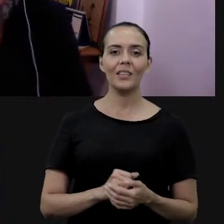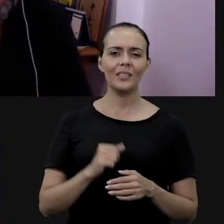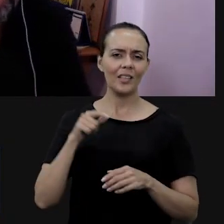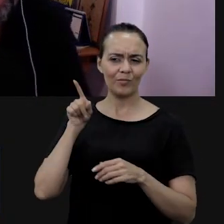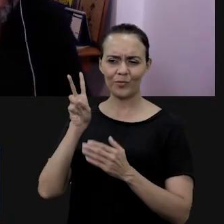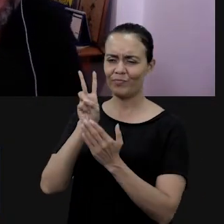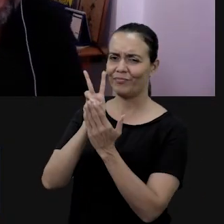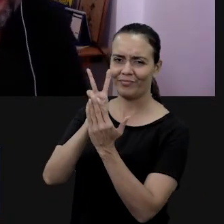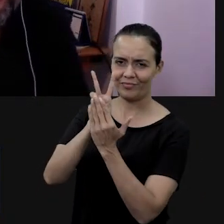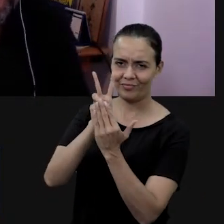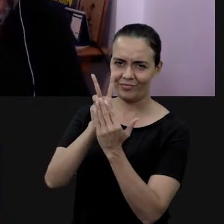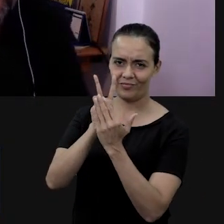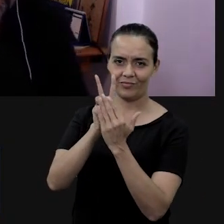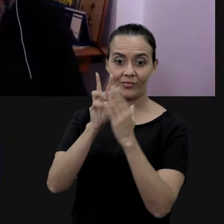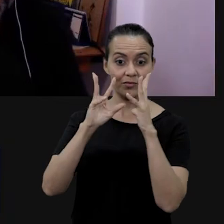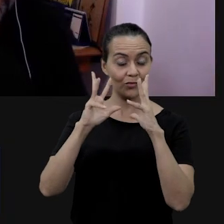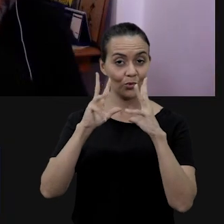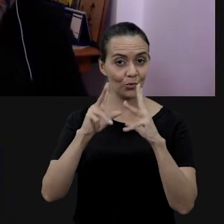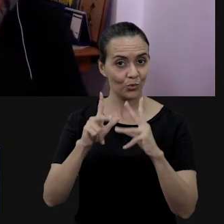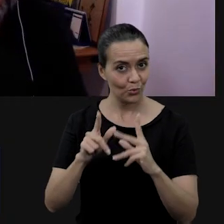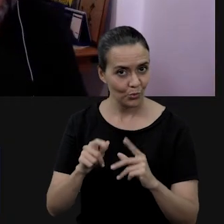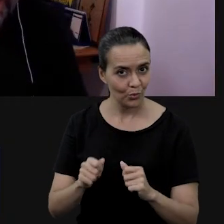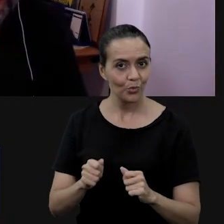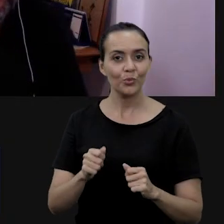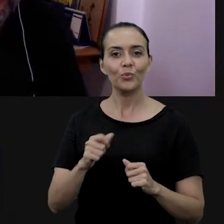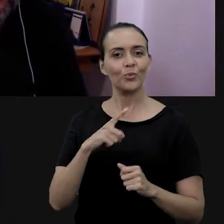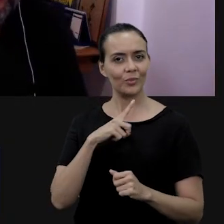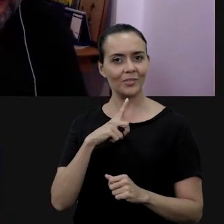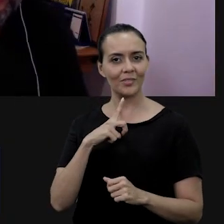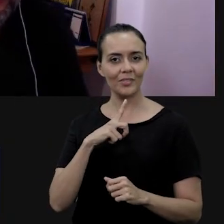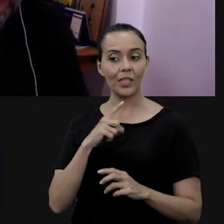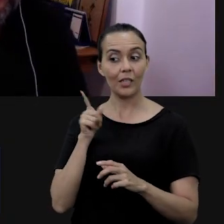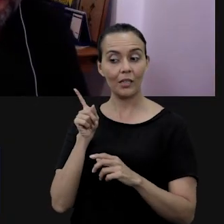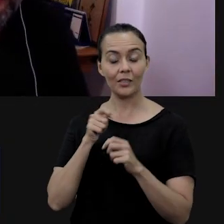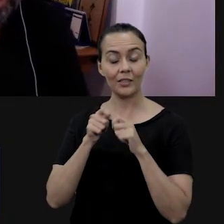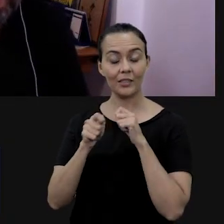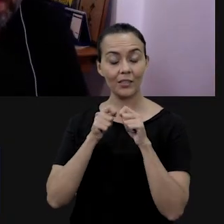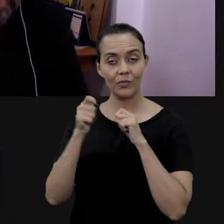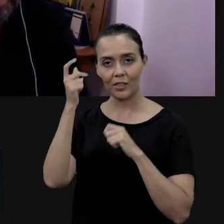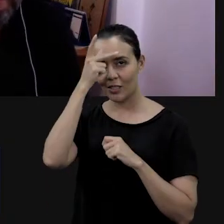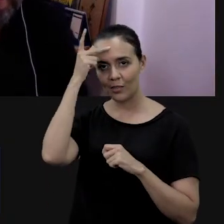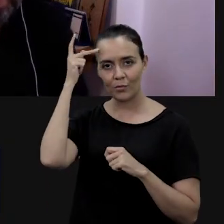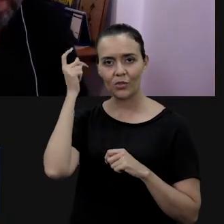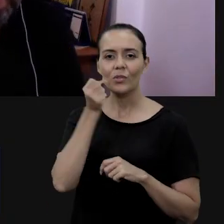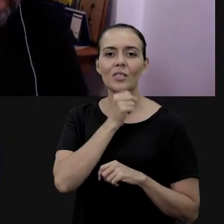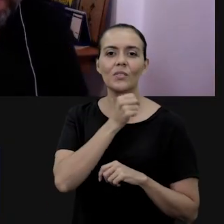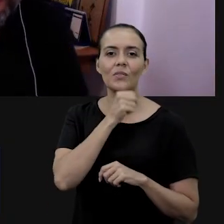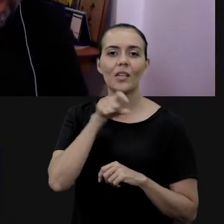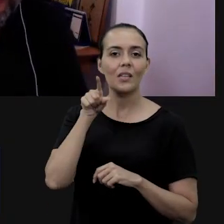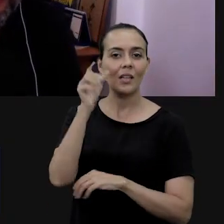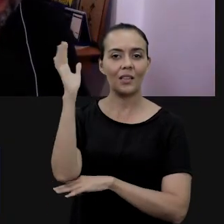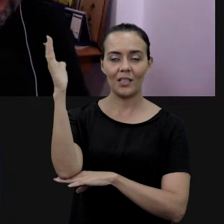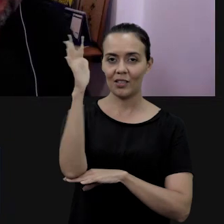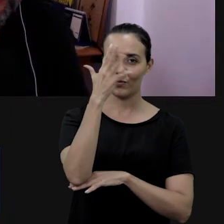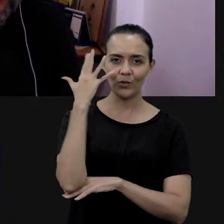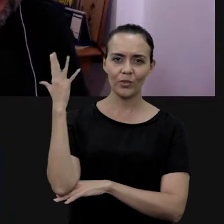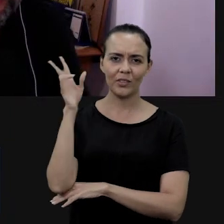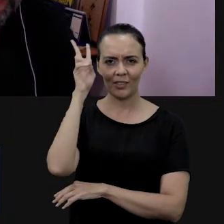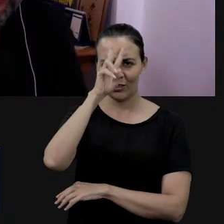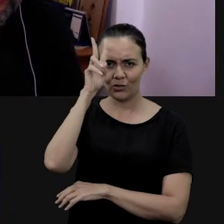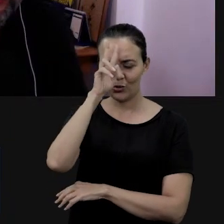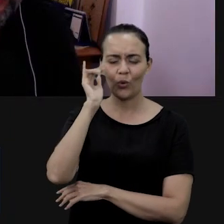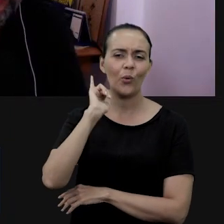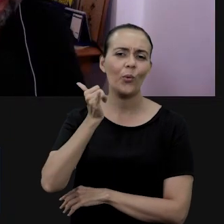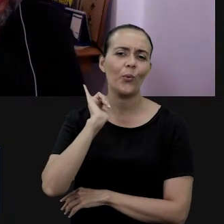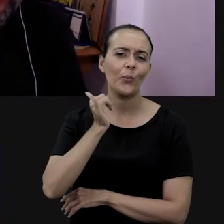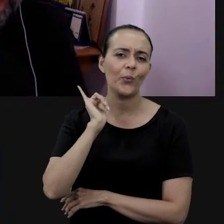originários lá, indígenas, ribeirinhos. Então ele entrevista as pessoas mais velhas lá da floresta, que contam essas histórias que